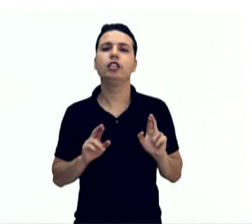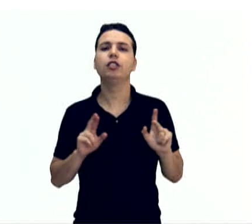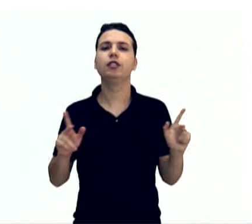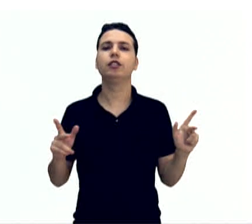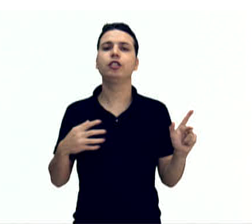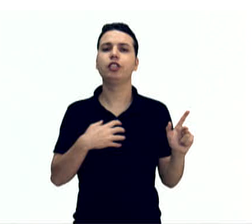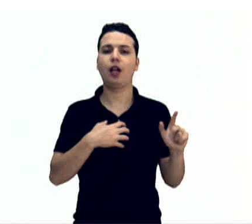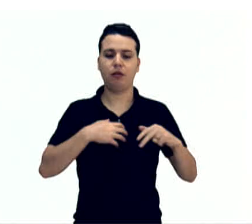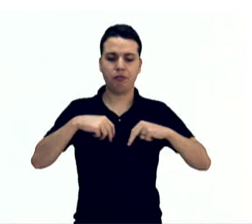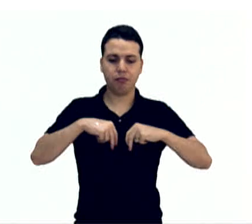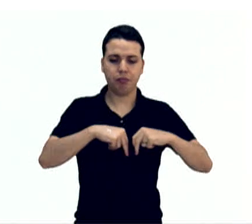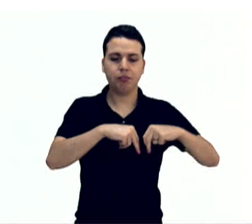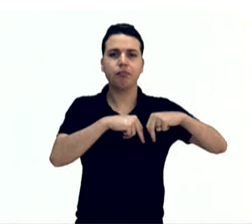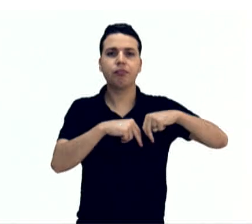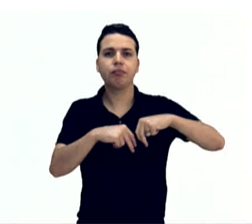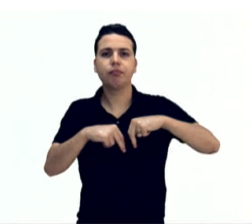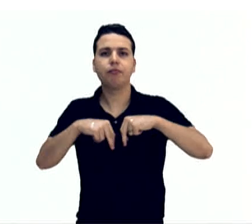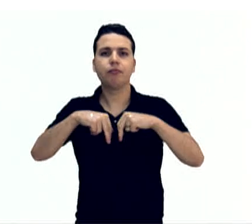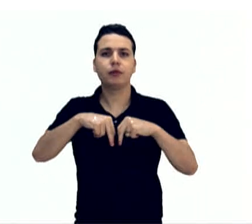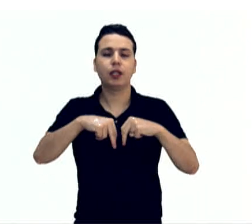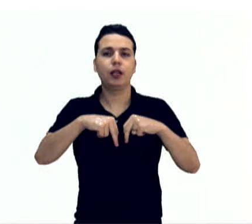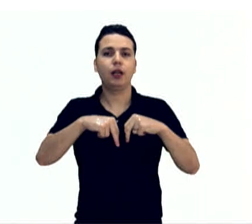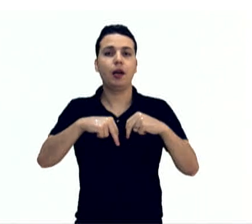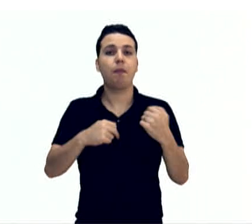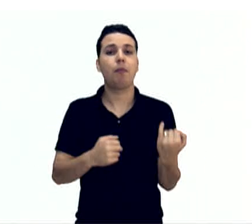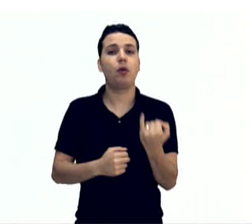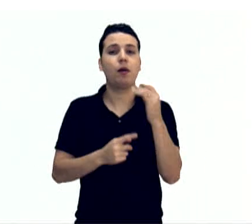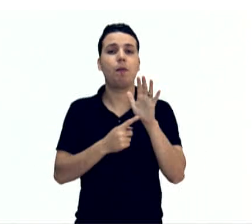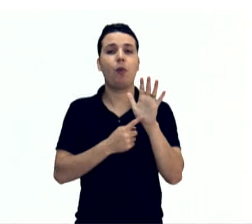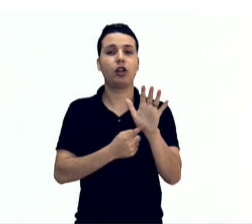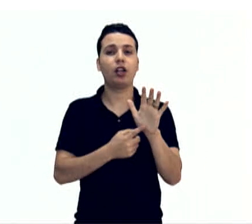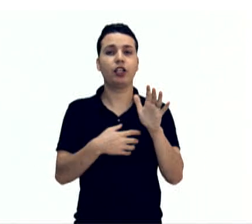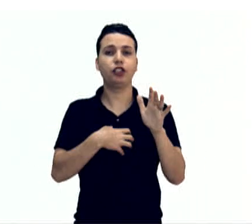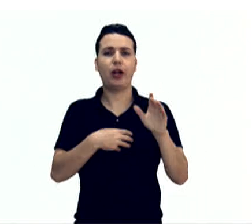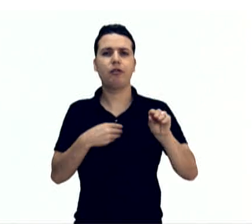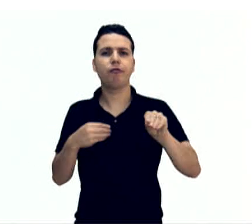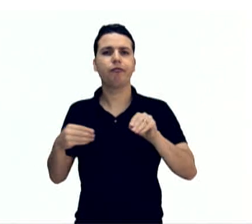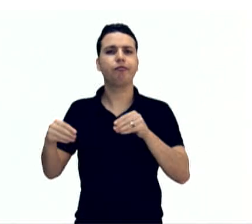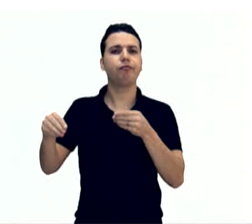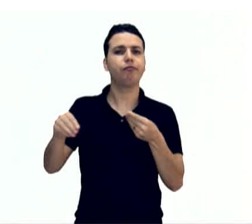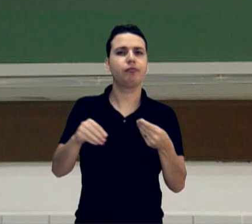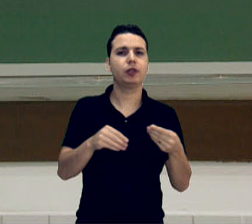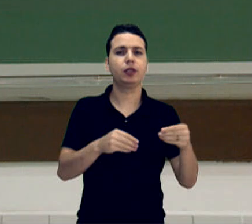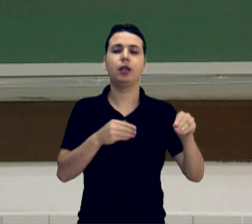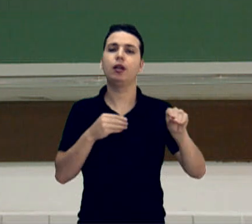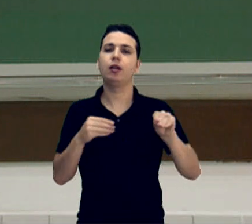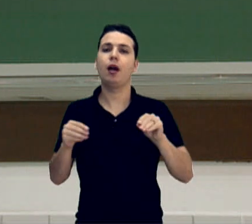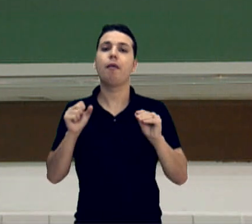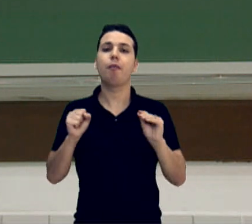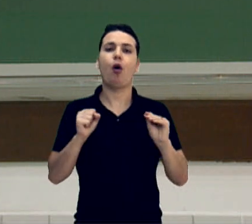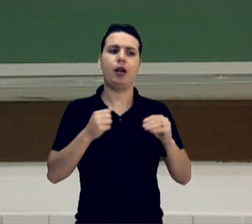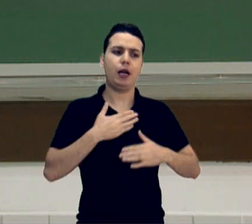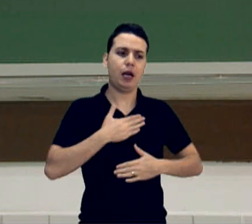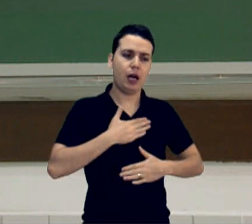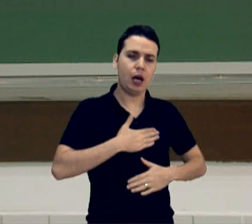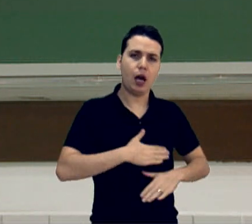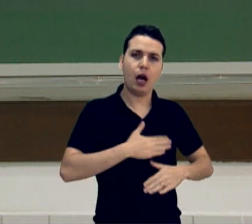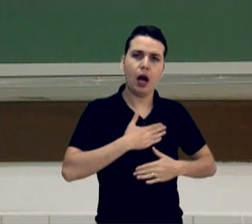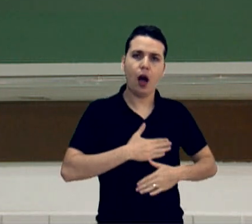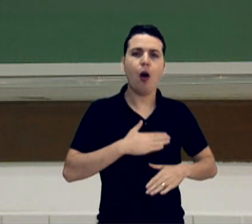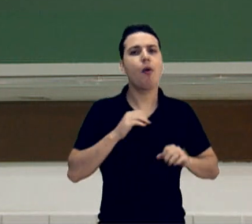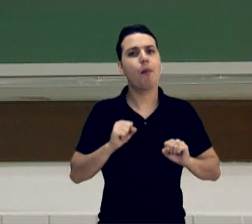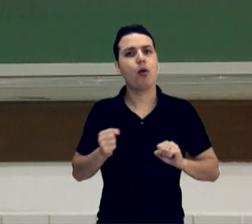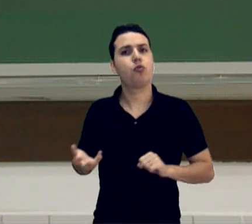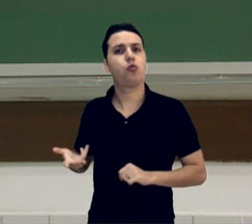bailantes, sendo importante ressaltar a versatilidade. Este ritmo ele pode ser mais calmo ou mais acelerado, dependendo da